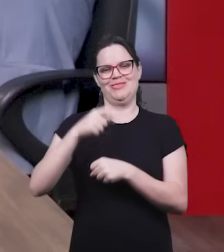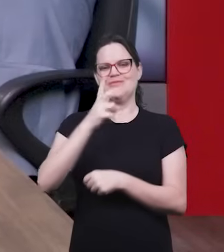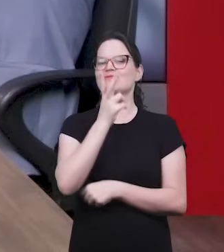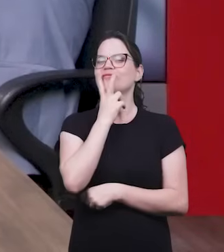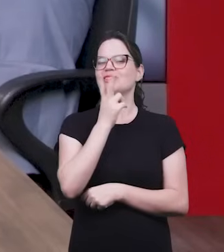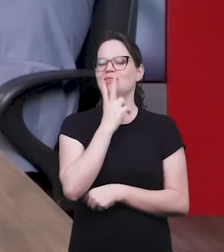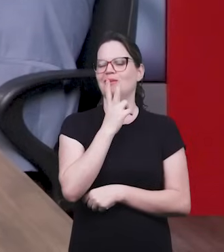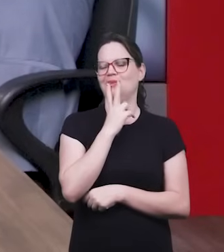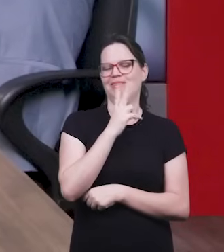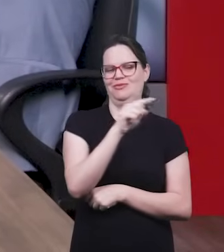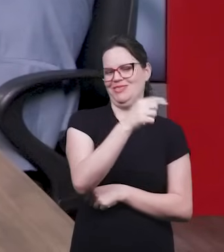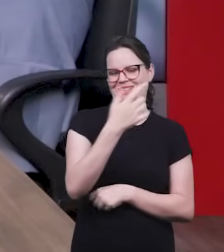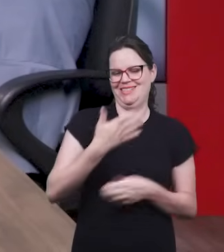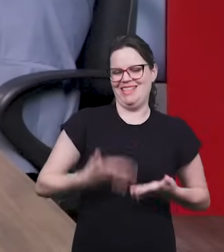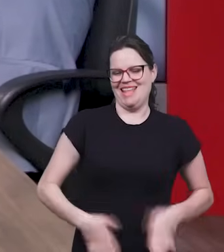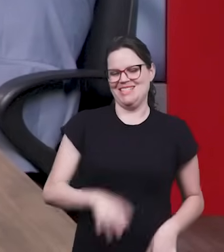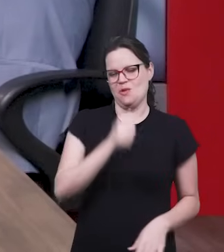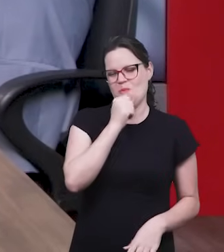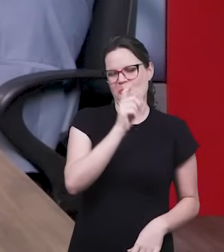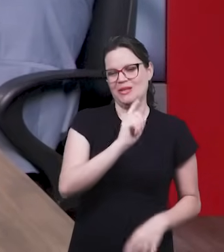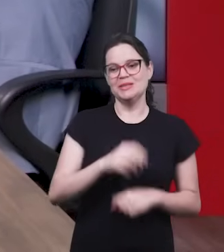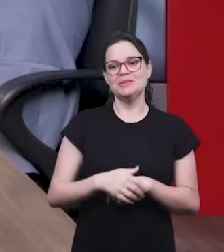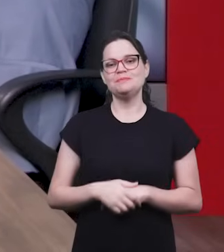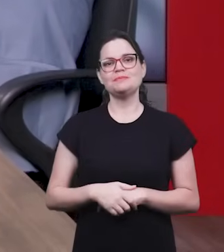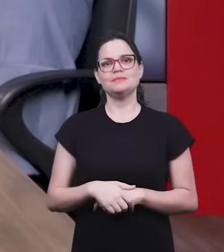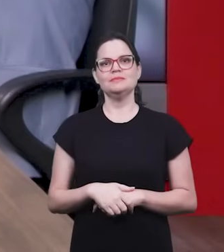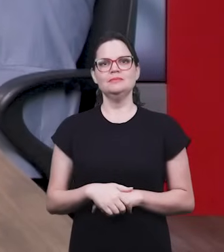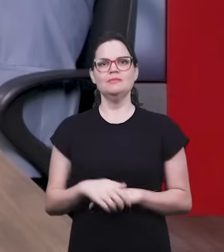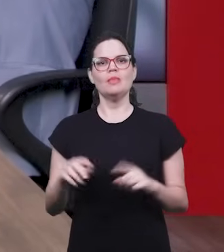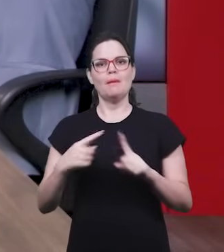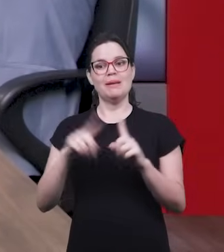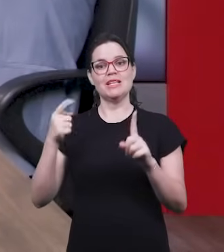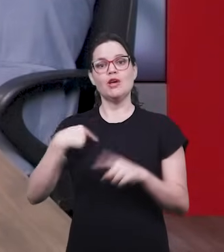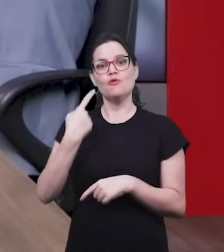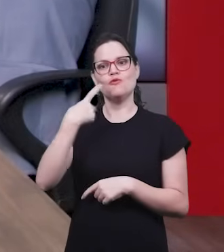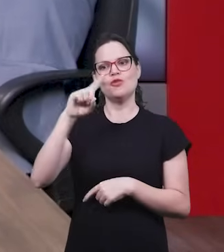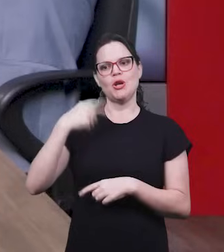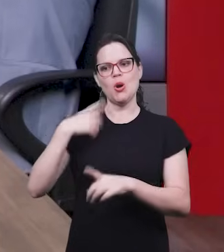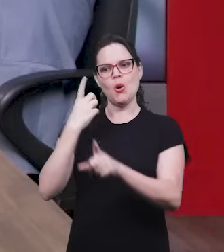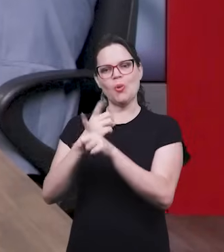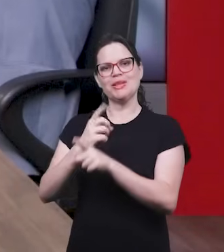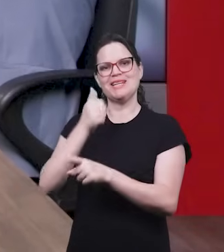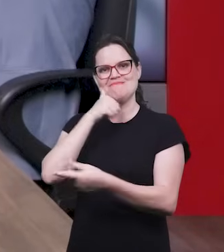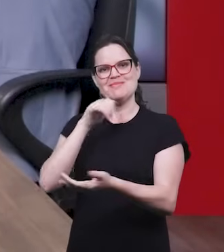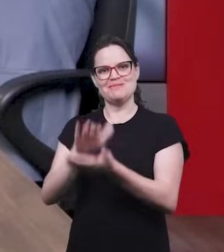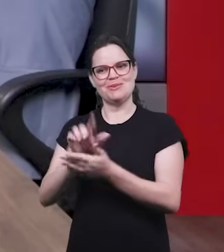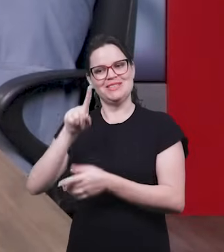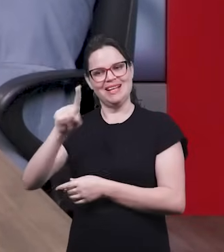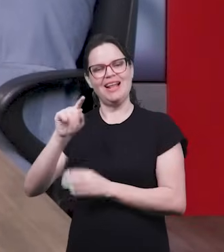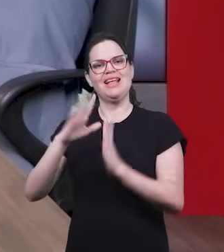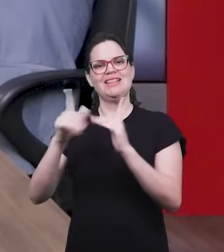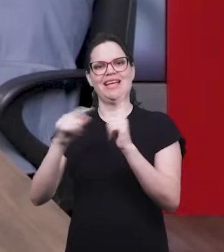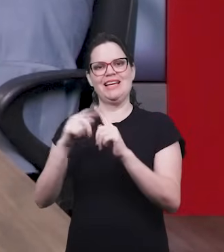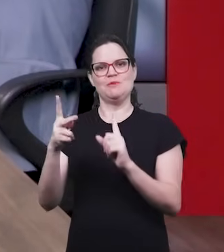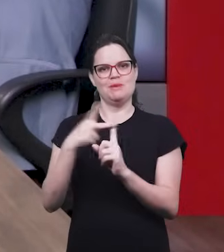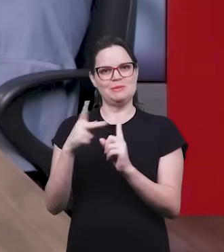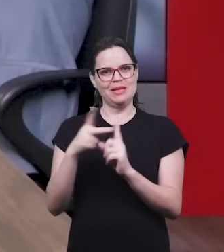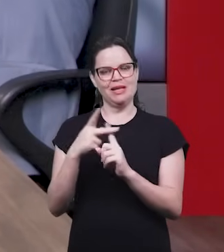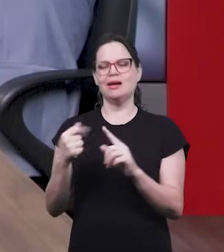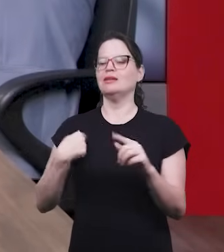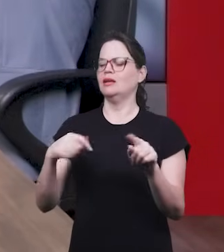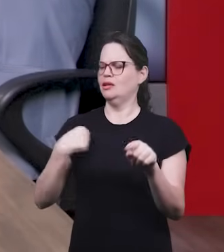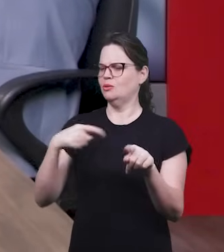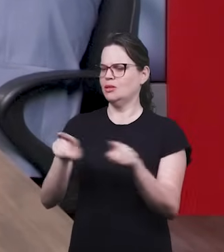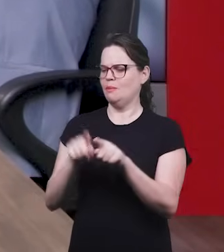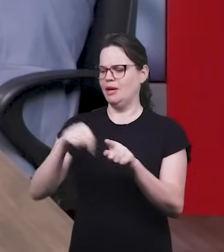De Vitória. Então, naquela época, eu comecei a namorar com Jurama, né? Ela era da Igreja Presbiteriana, eu também aqui de